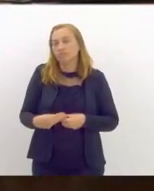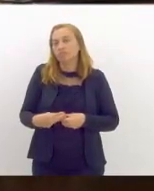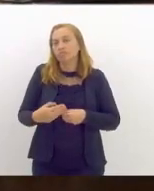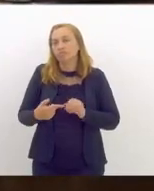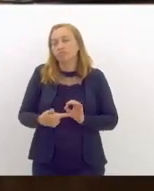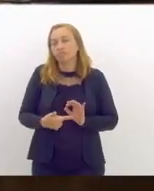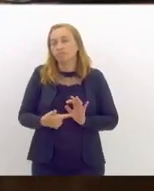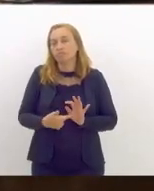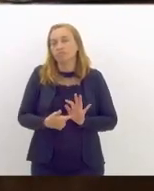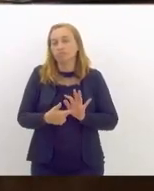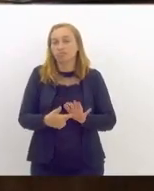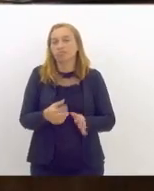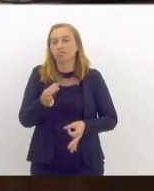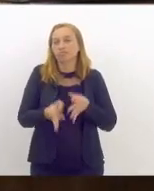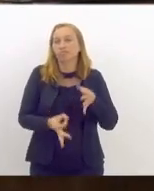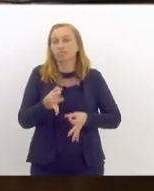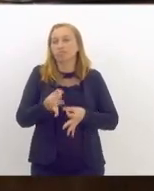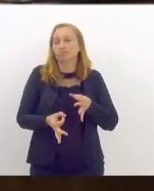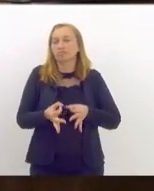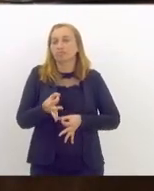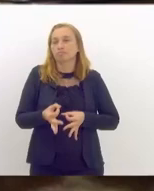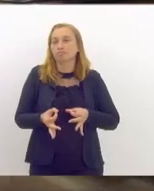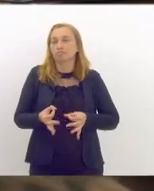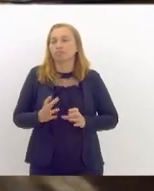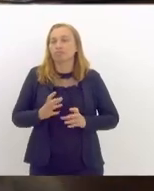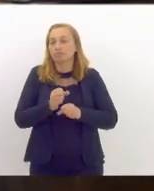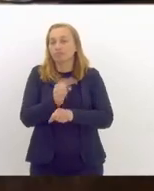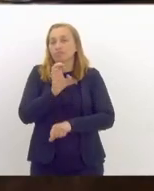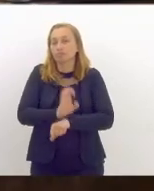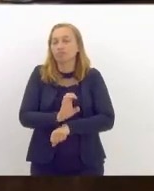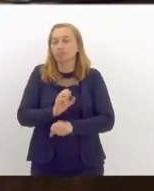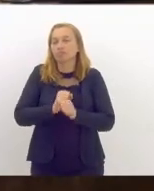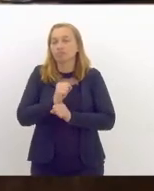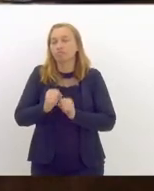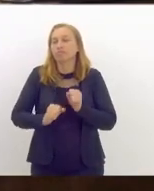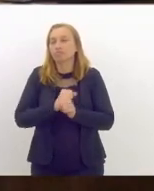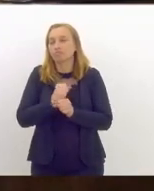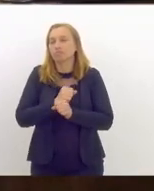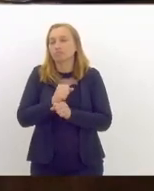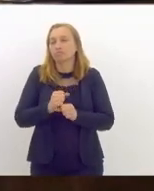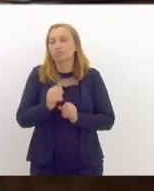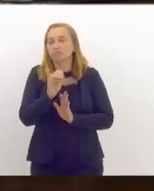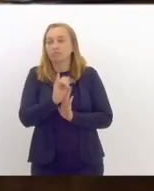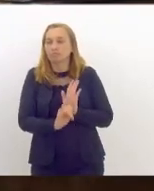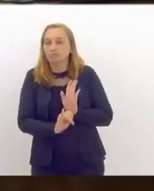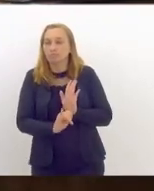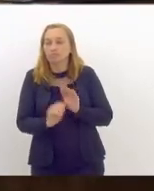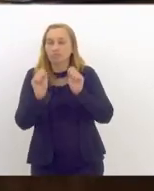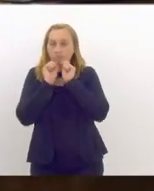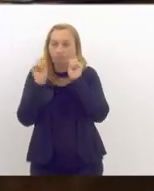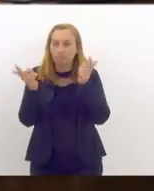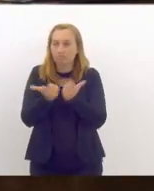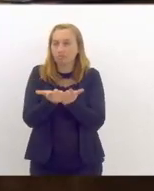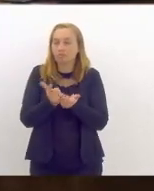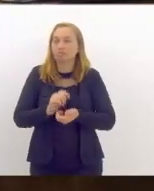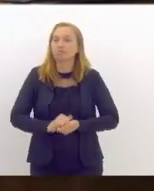Contas do Estado anualmente e relatório da Assembleia Legislativa